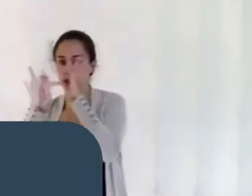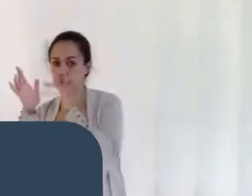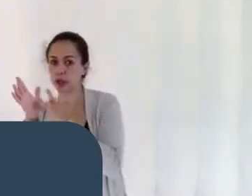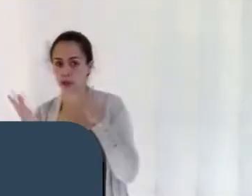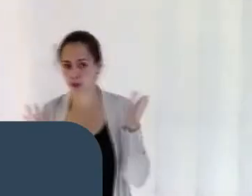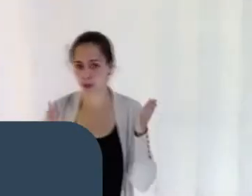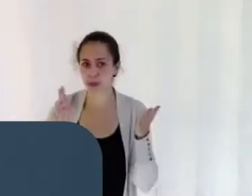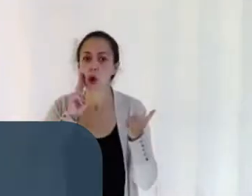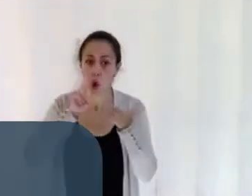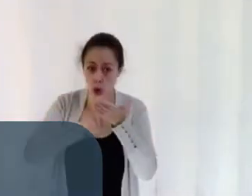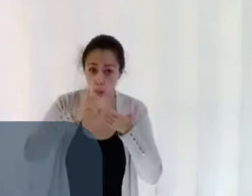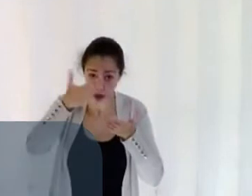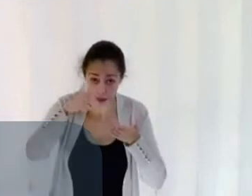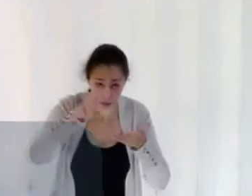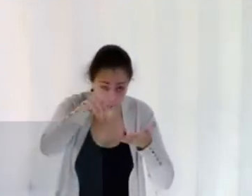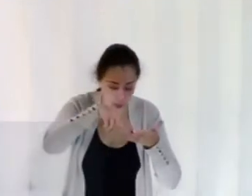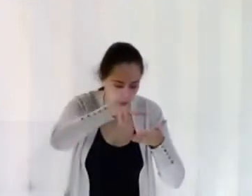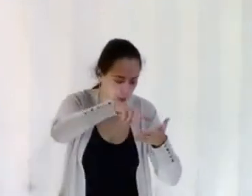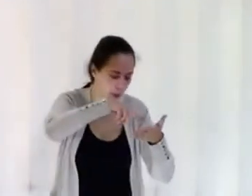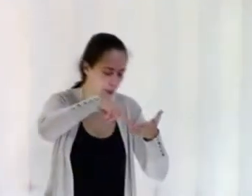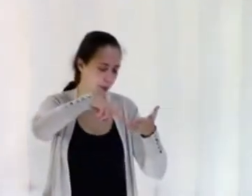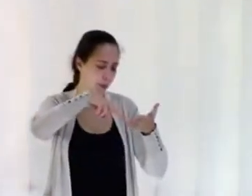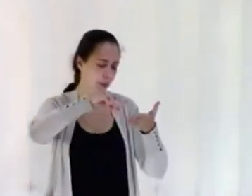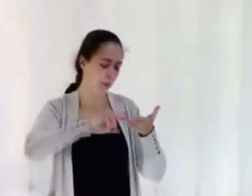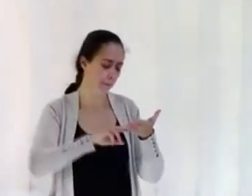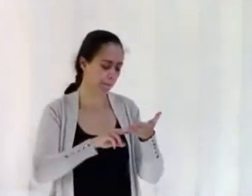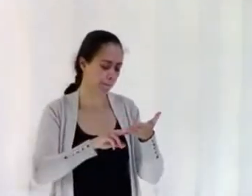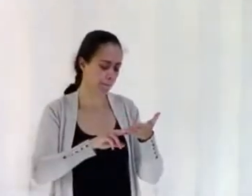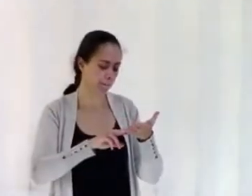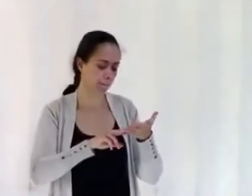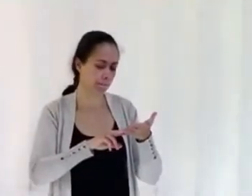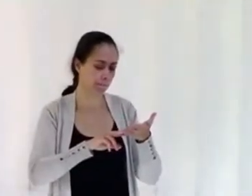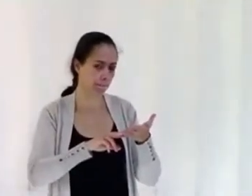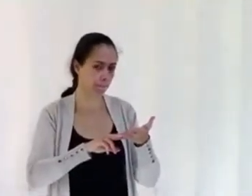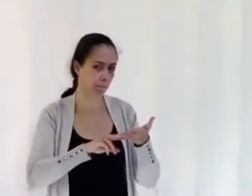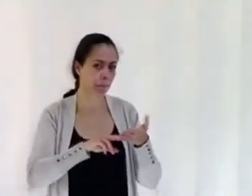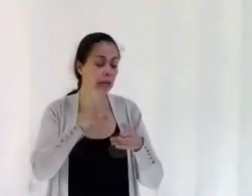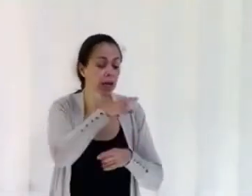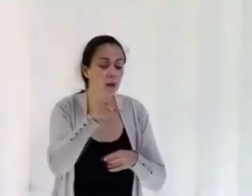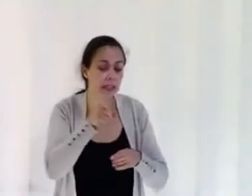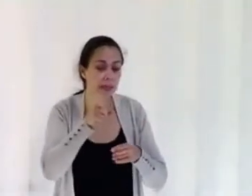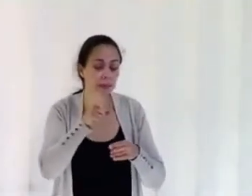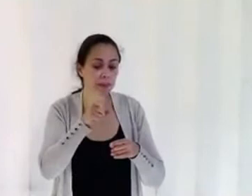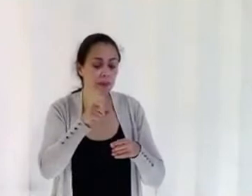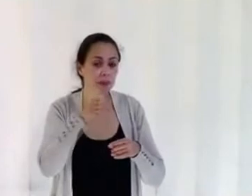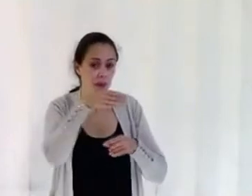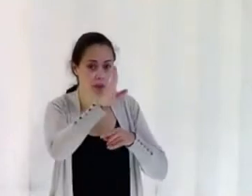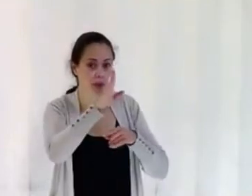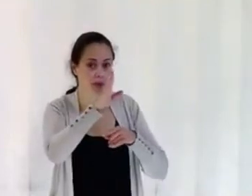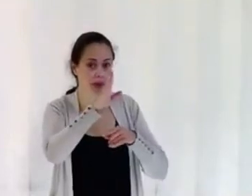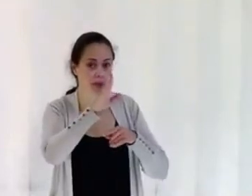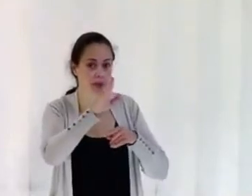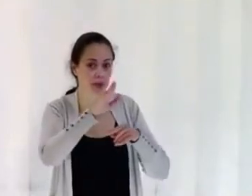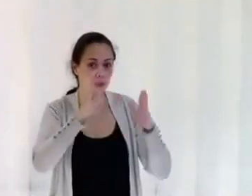aqui. Possuímos um altar do qual não tem direito de comer os que ministram no tabernáculo, pois aqueles animais